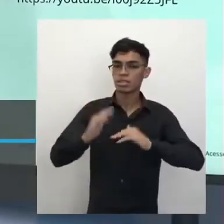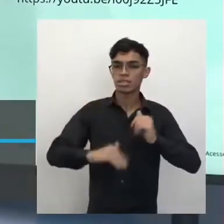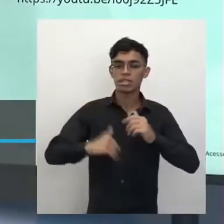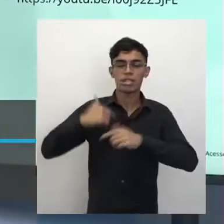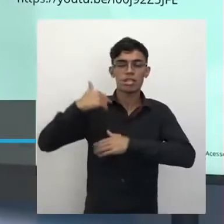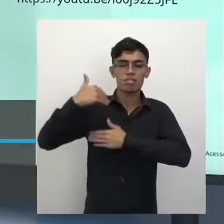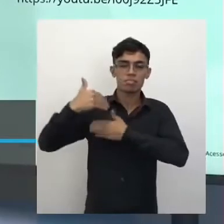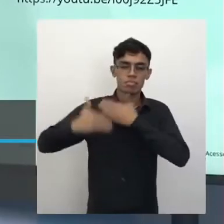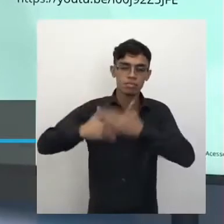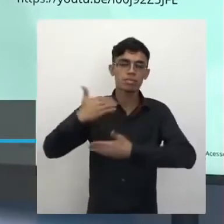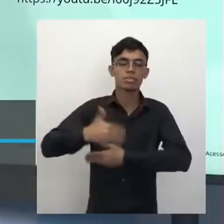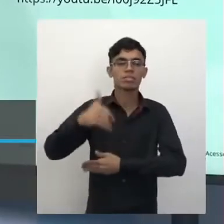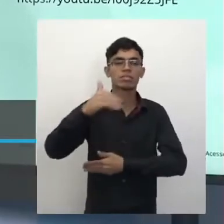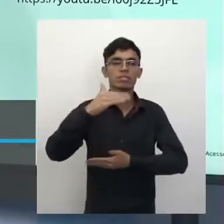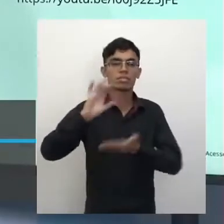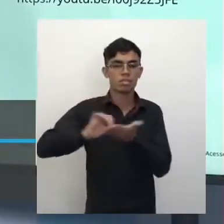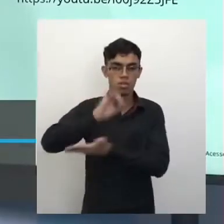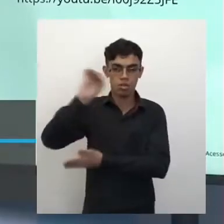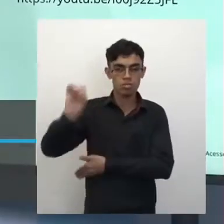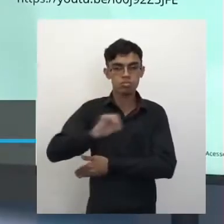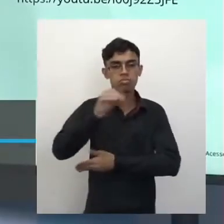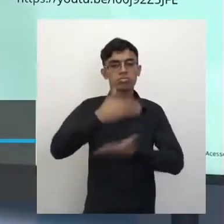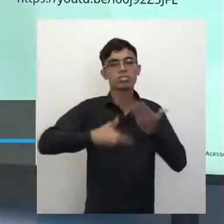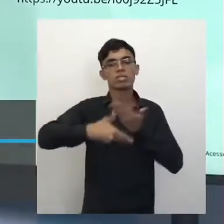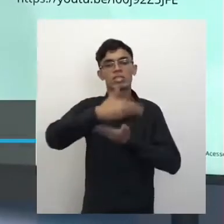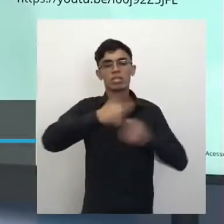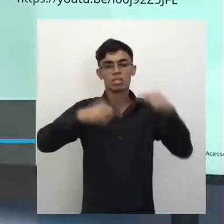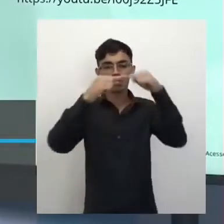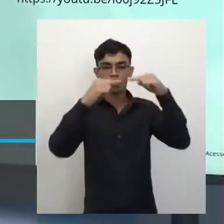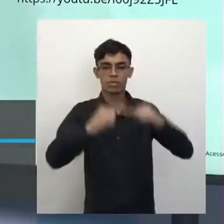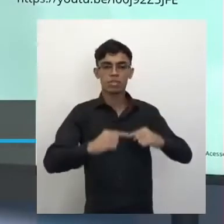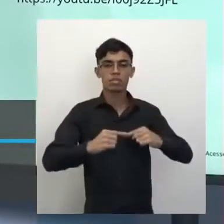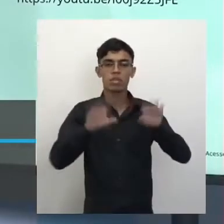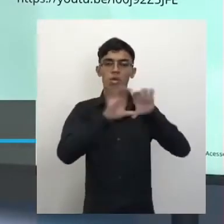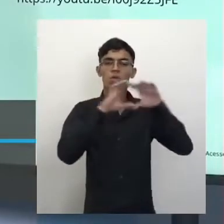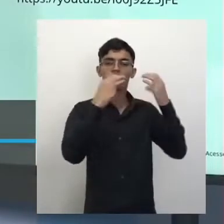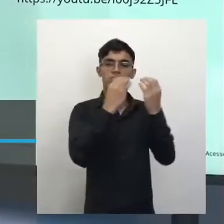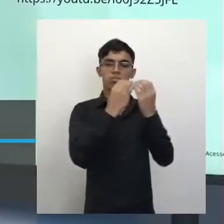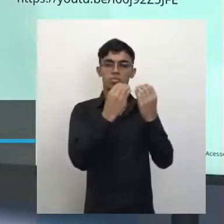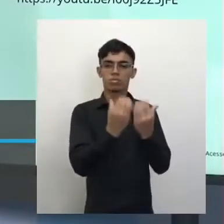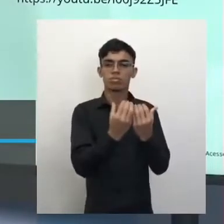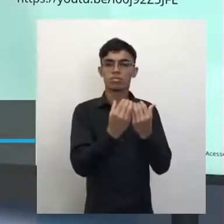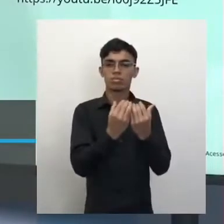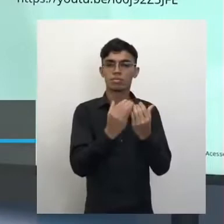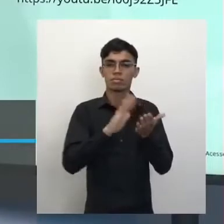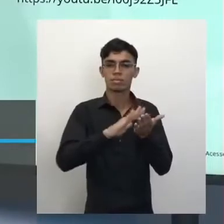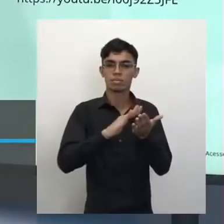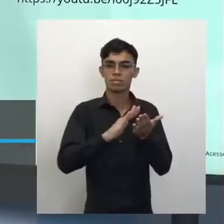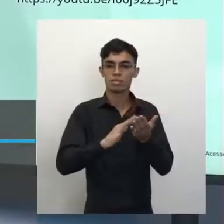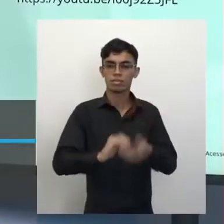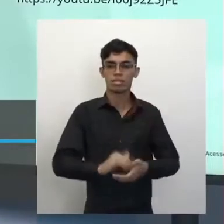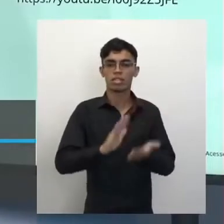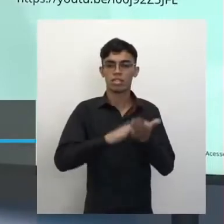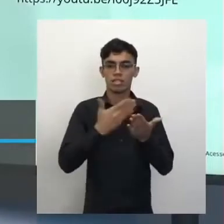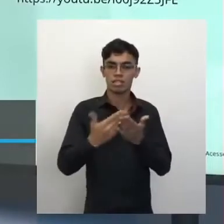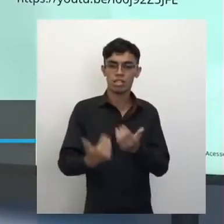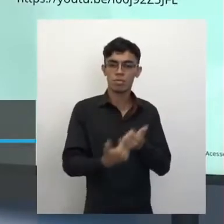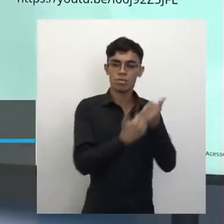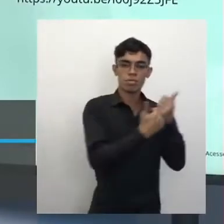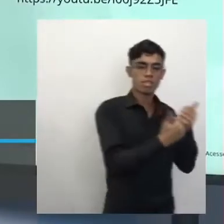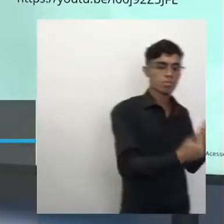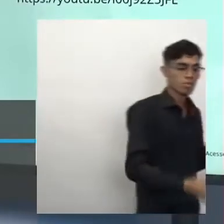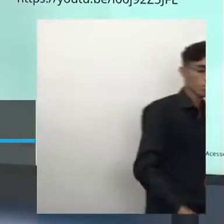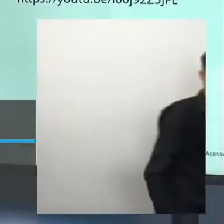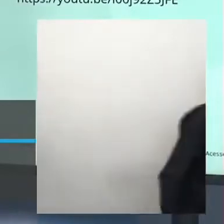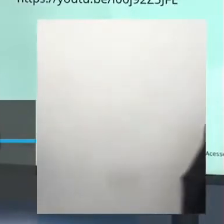de trabalho aqui no Centro de Mídias, relacionando as comunidades tradicionais, né, e falando aí de comunidade tradicional, a gente tem um vídeo